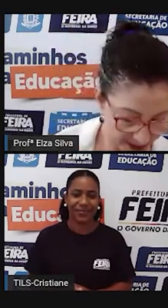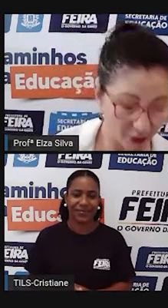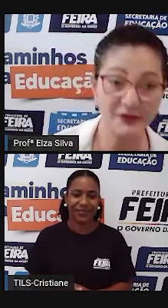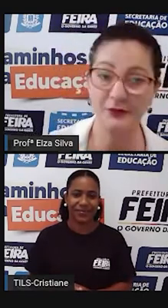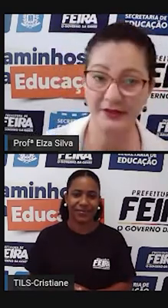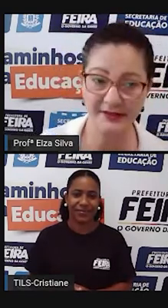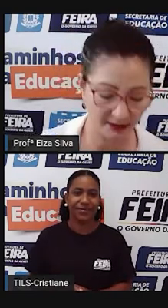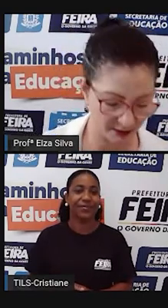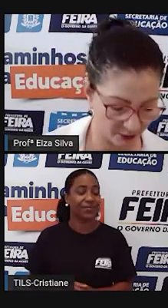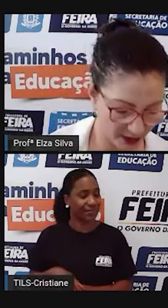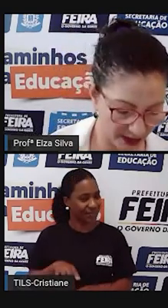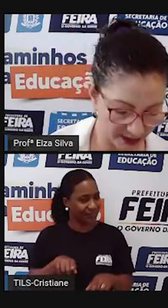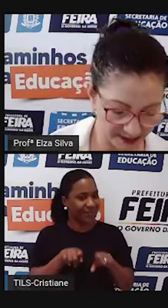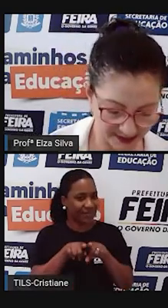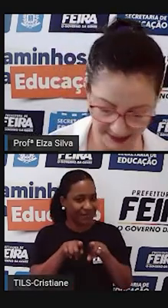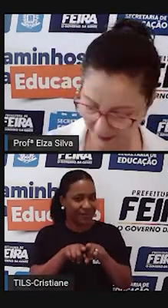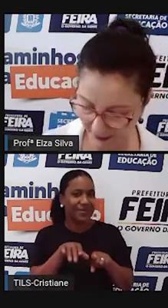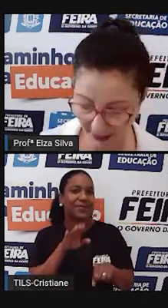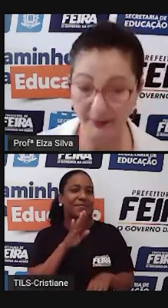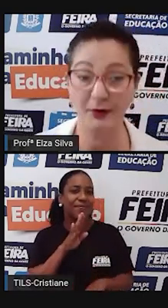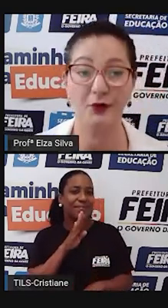Esse também é nosso conhecido,